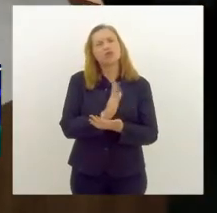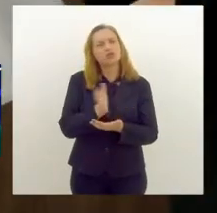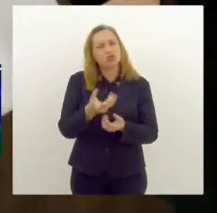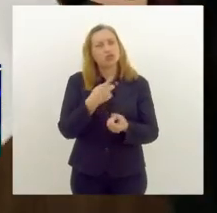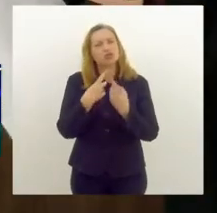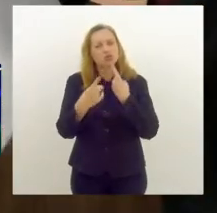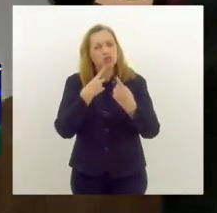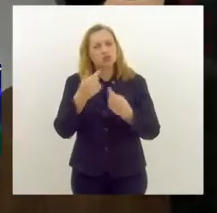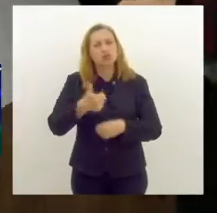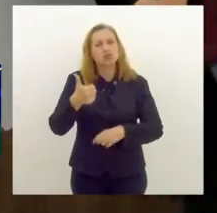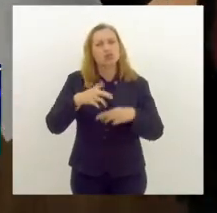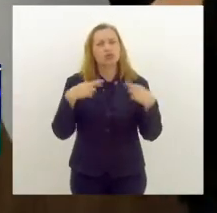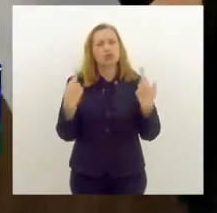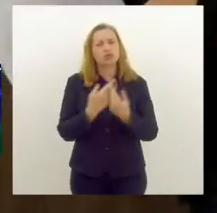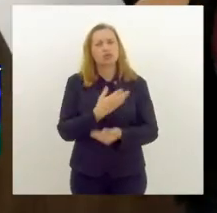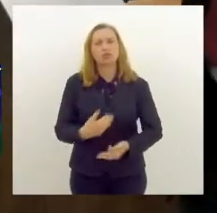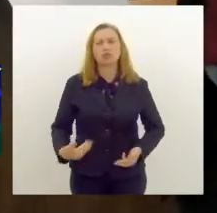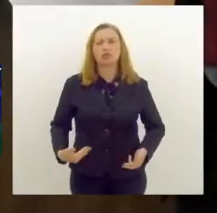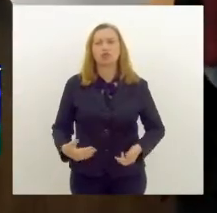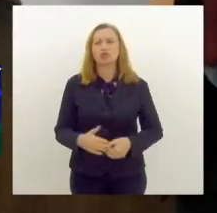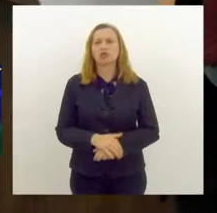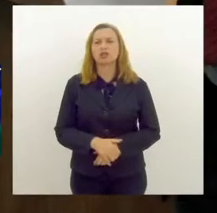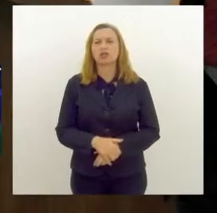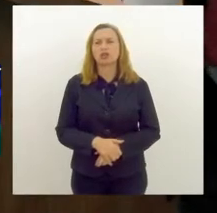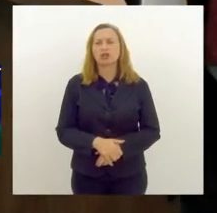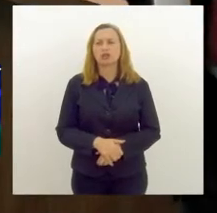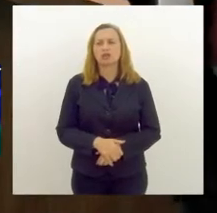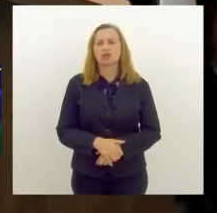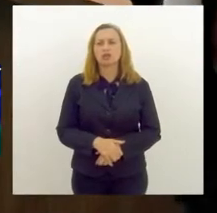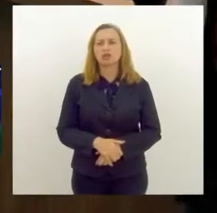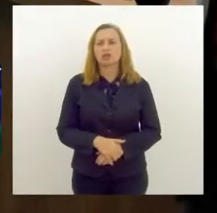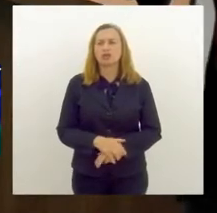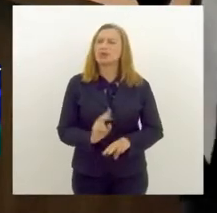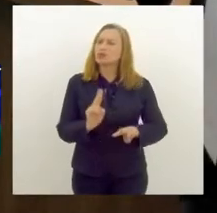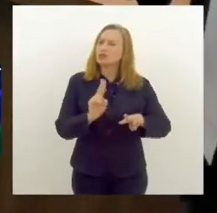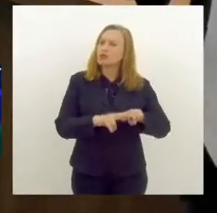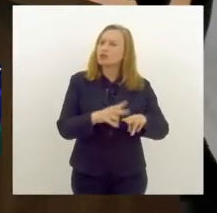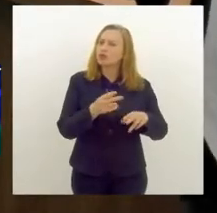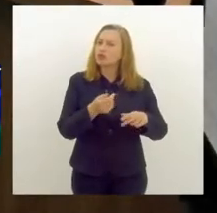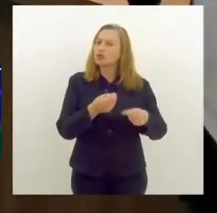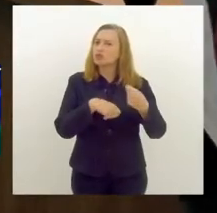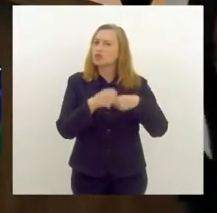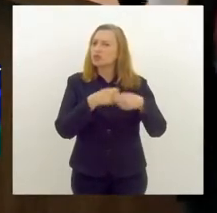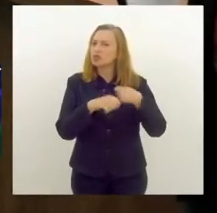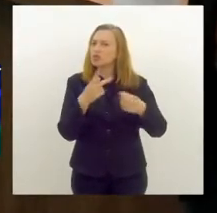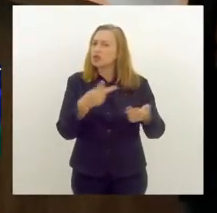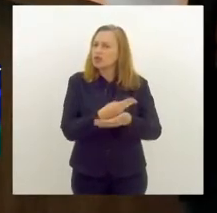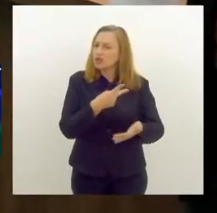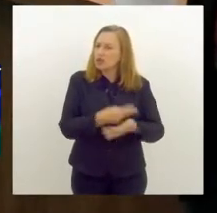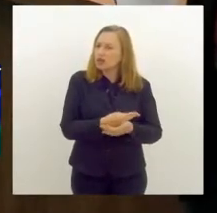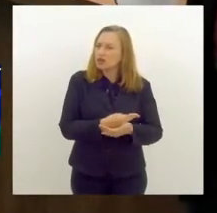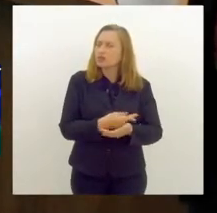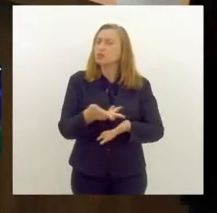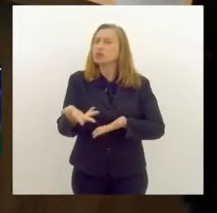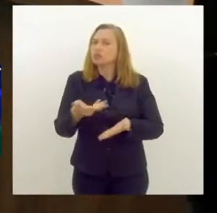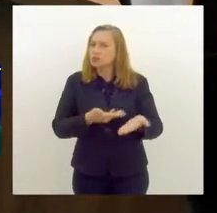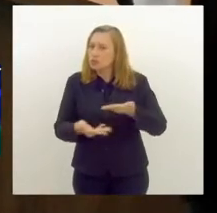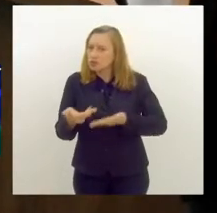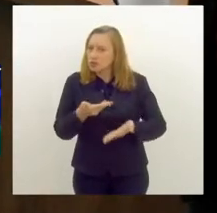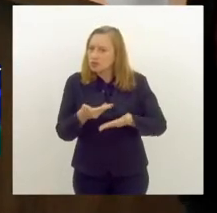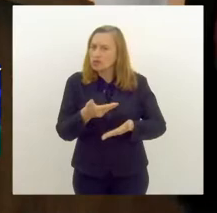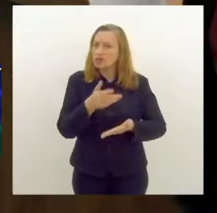debatemos na primeira audiência pública, a prisão administrativa, que é inadmissível, onde nós temos que estar participando do